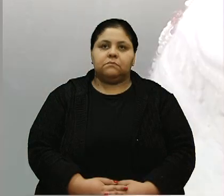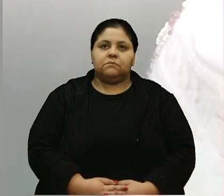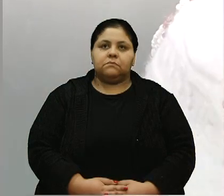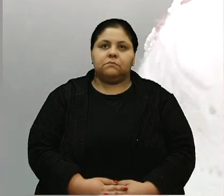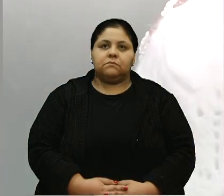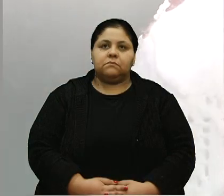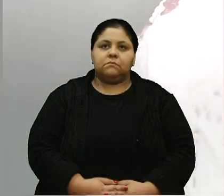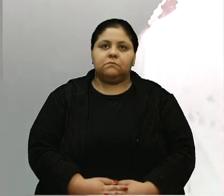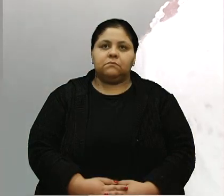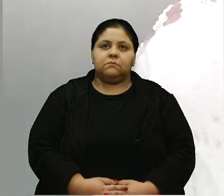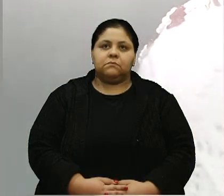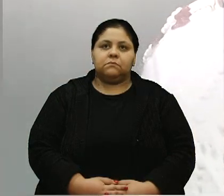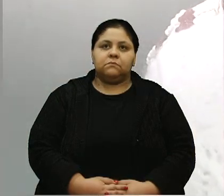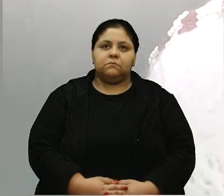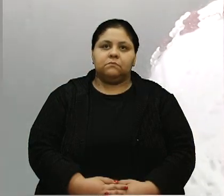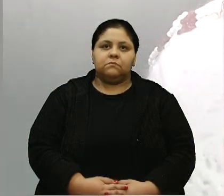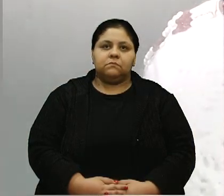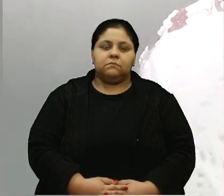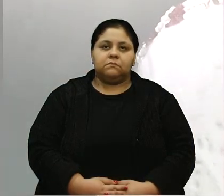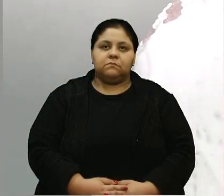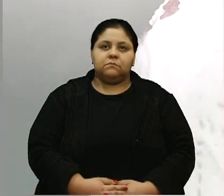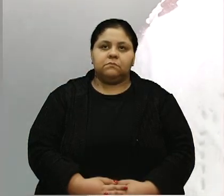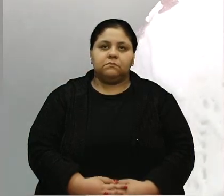chamar. Porque